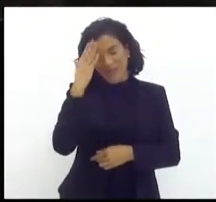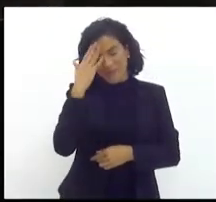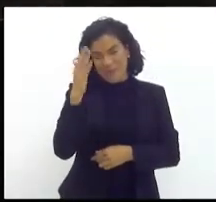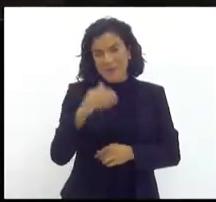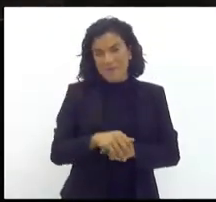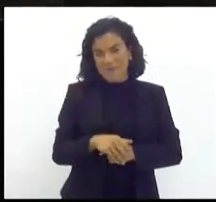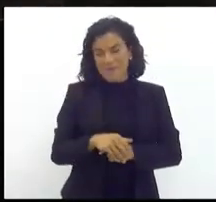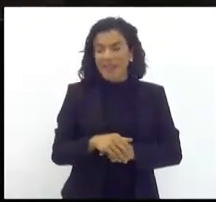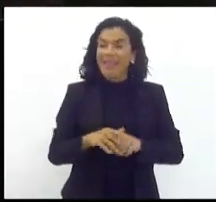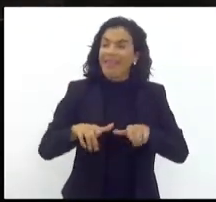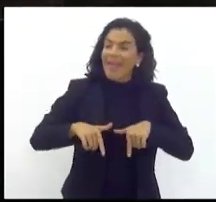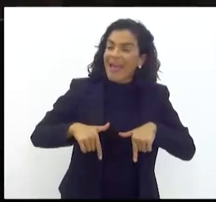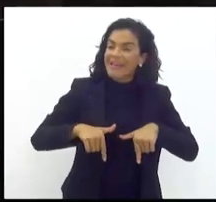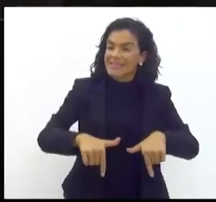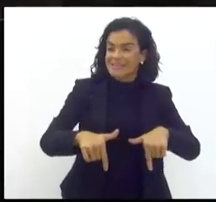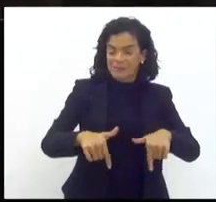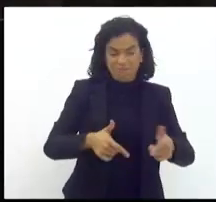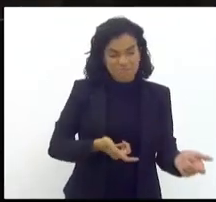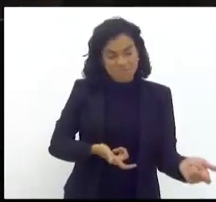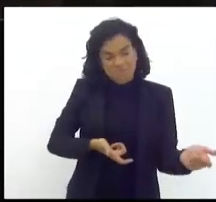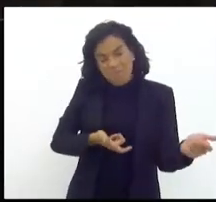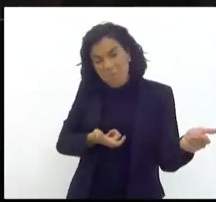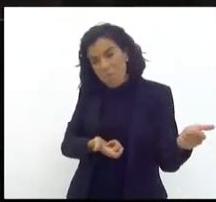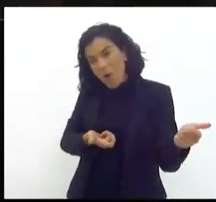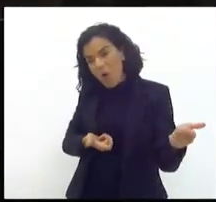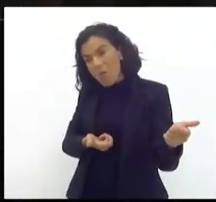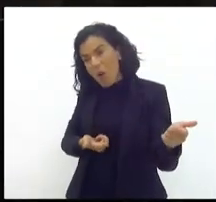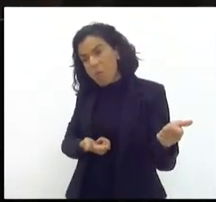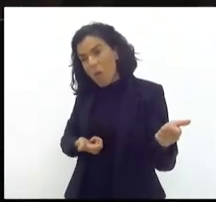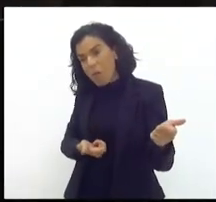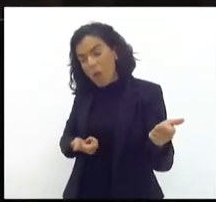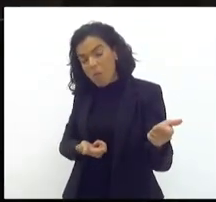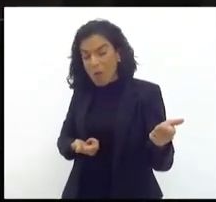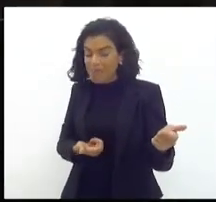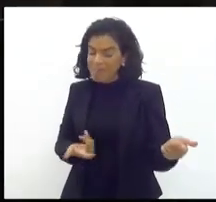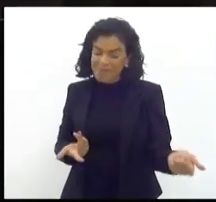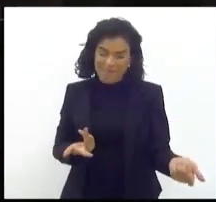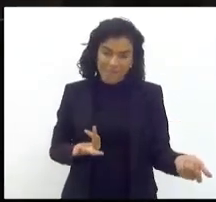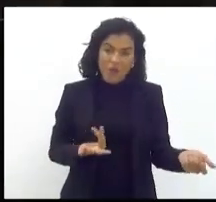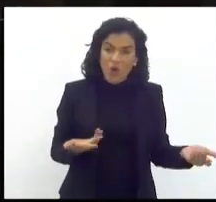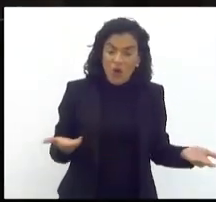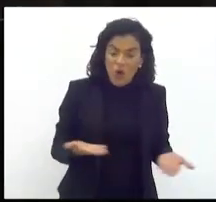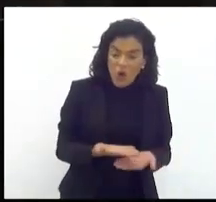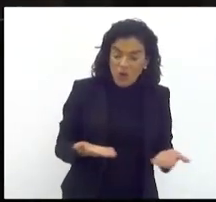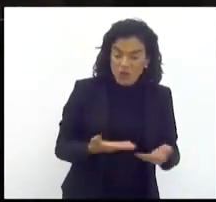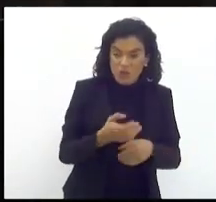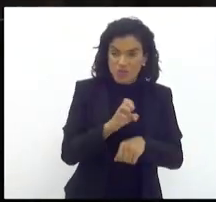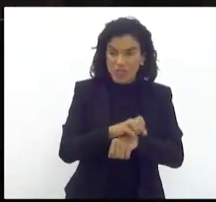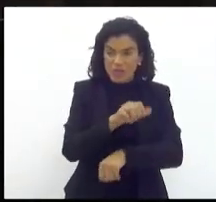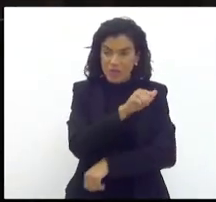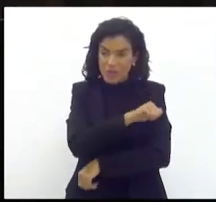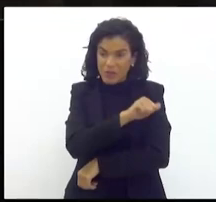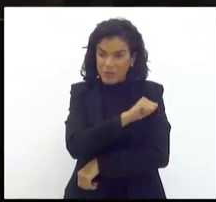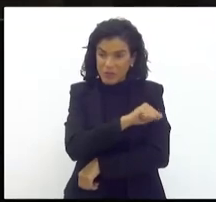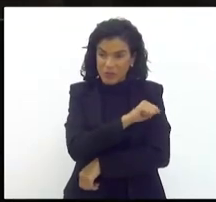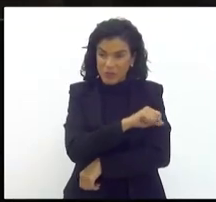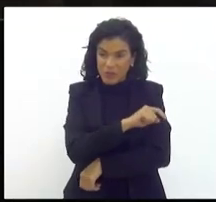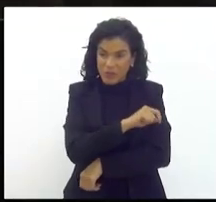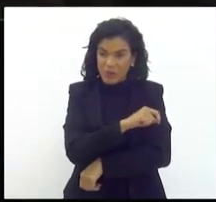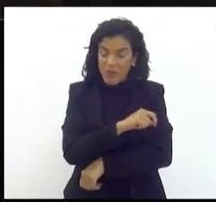aplica esse tipo de ação também não tá livre disso hoje no estado do Rio de Janeiro